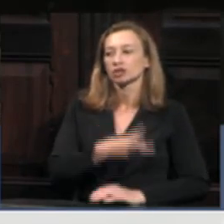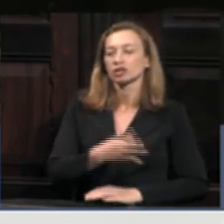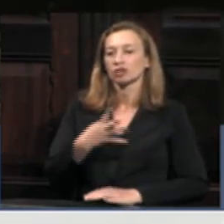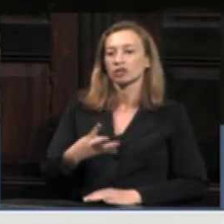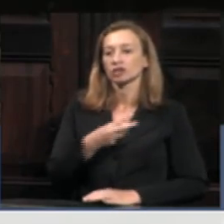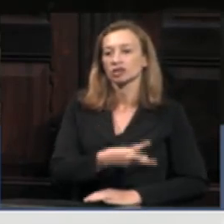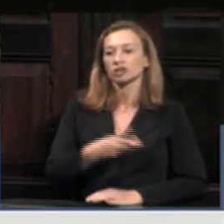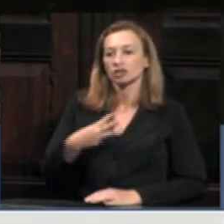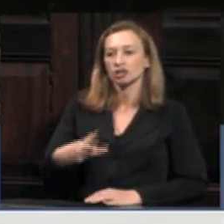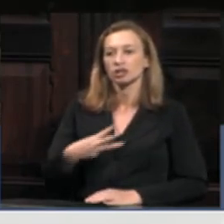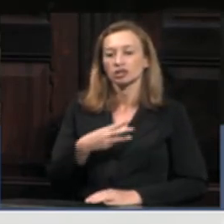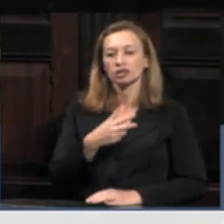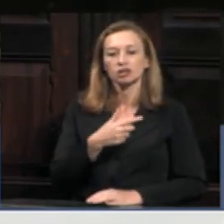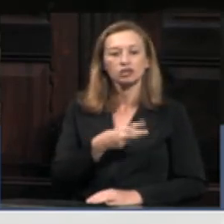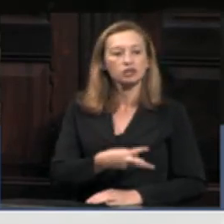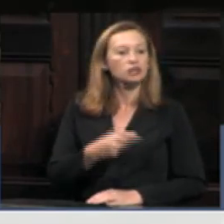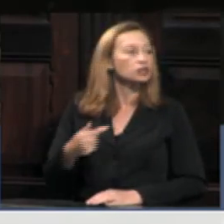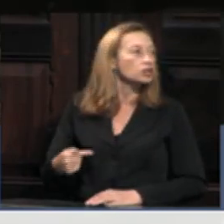3433/2017, de autoria dos deputados...